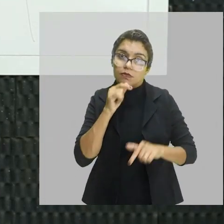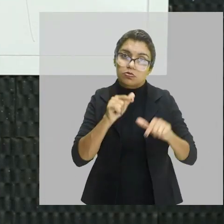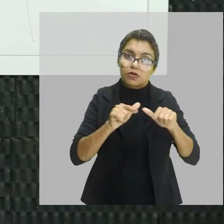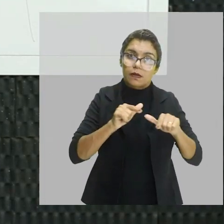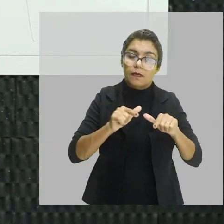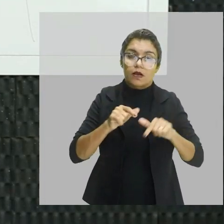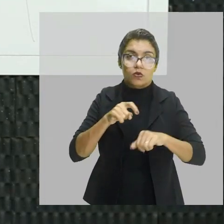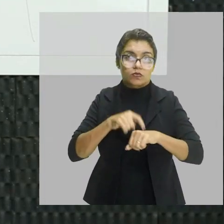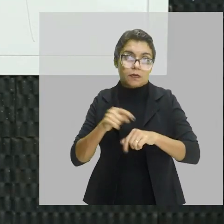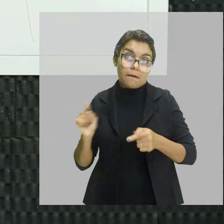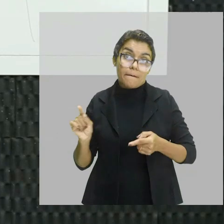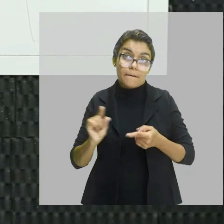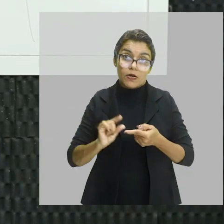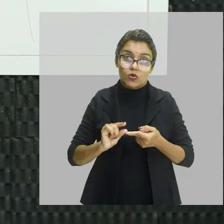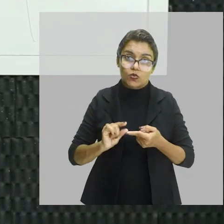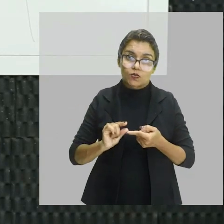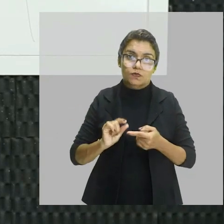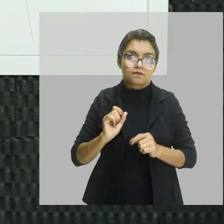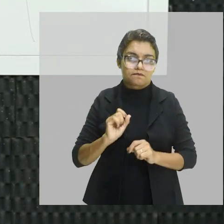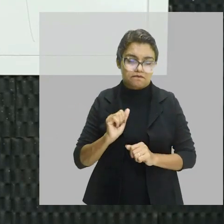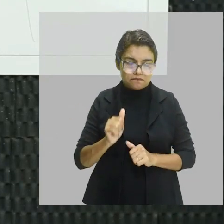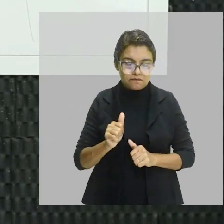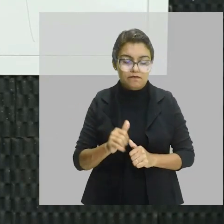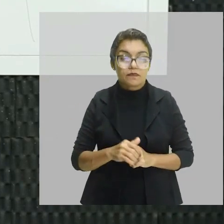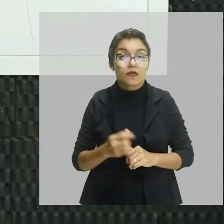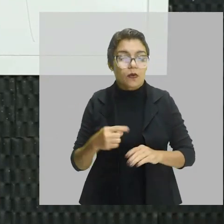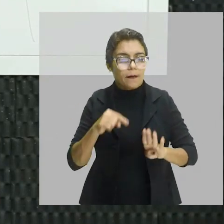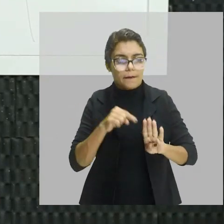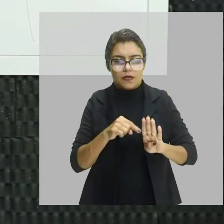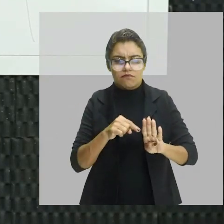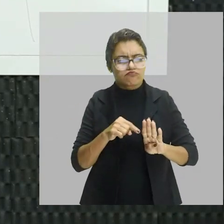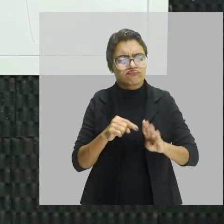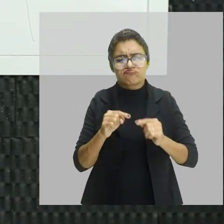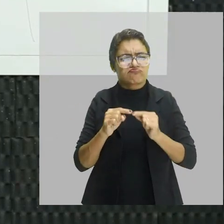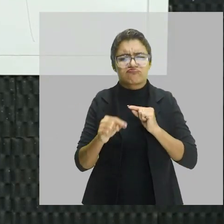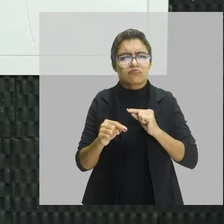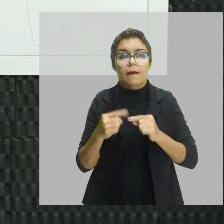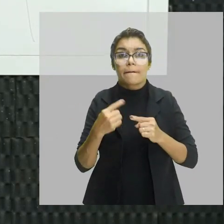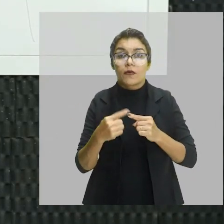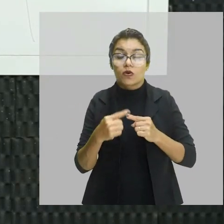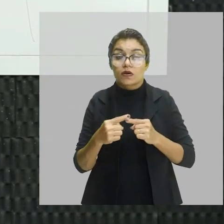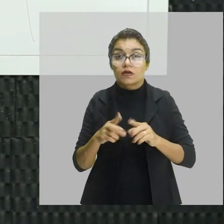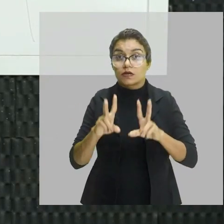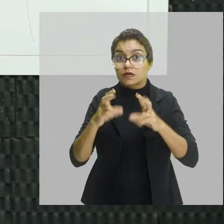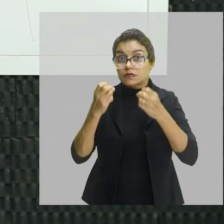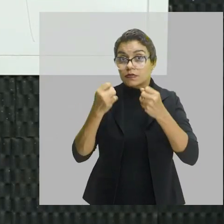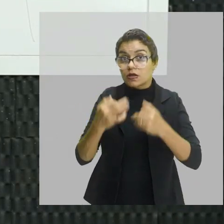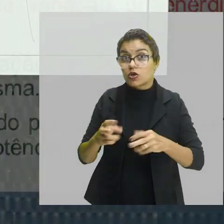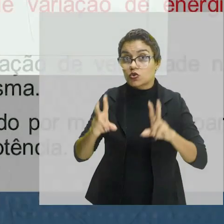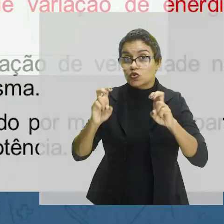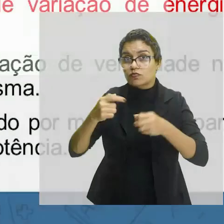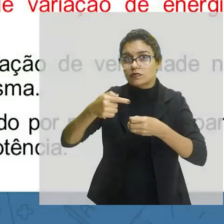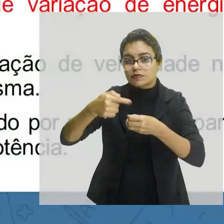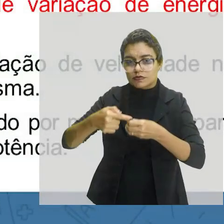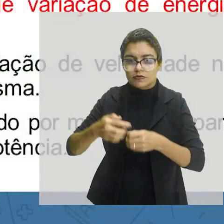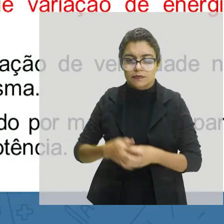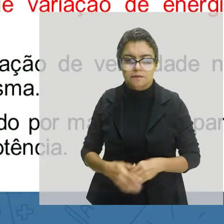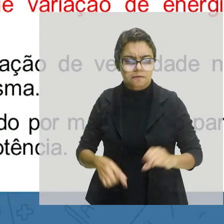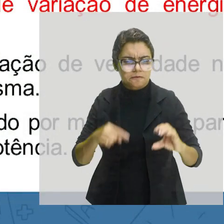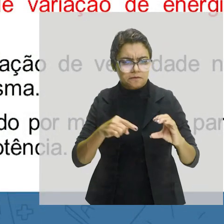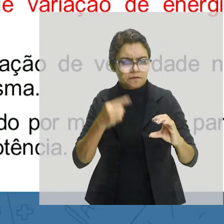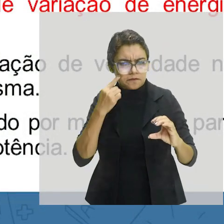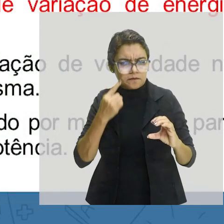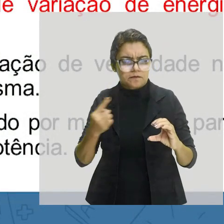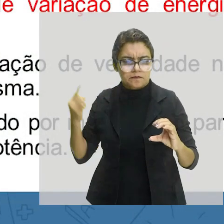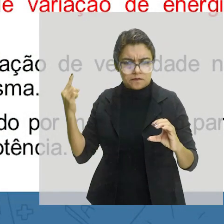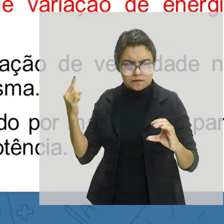trabalho em um tempo menor. Tá ok? Então a letra B não pode ser porque ele está falando de versão a gasolina. Olha só a letra C. Como a versão